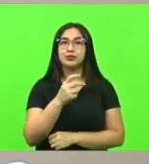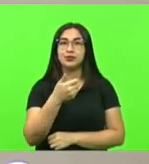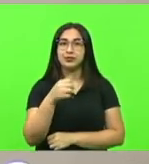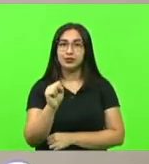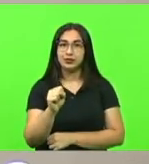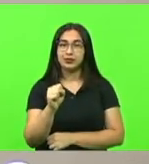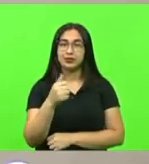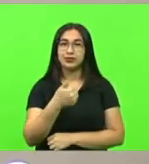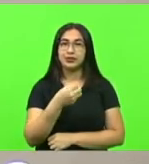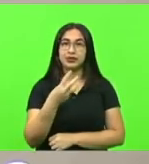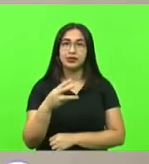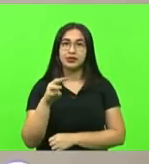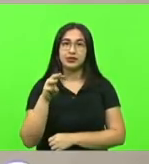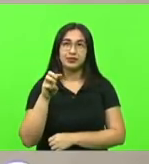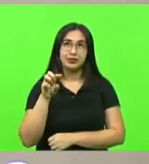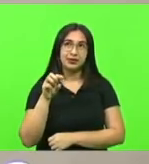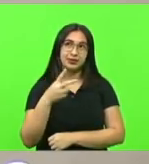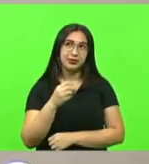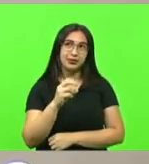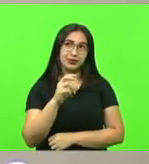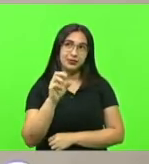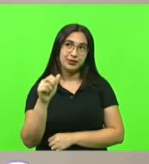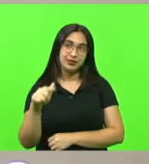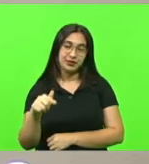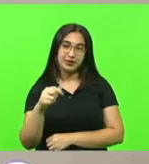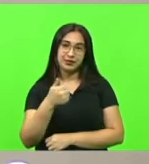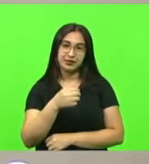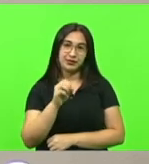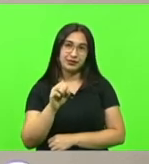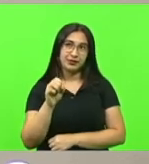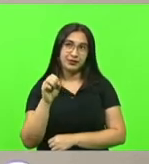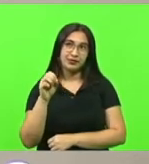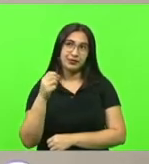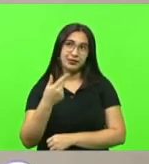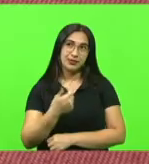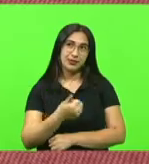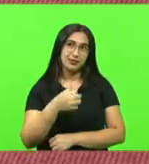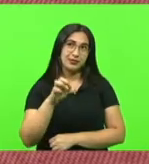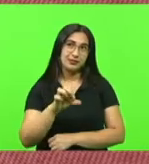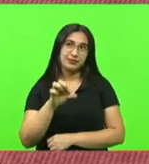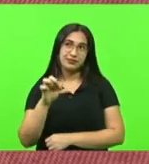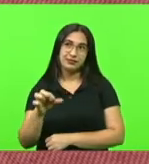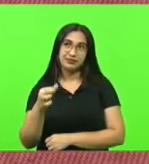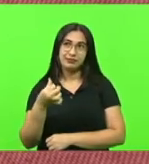13.992, de 2007 e 10.297, de 1996.